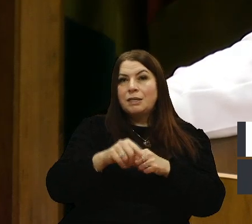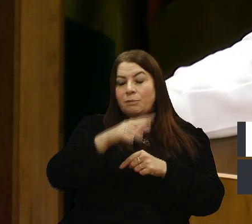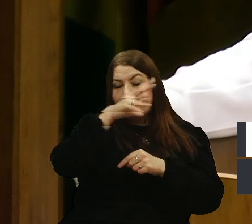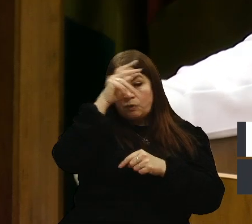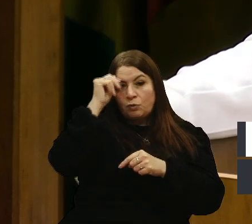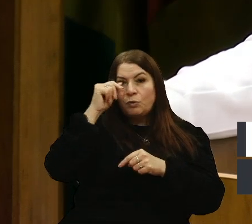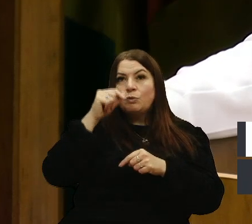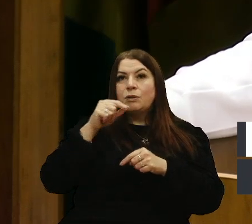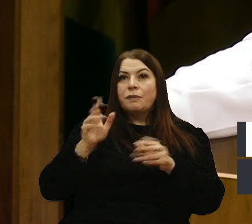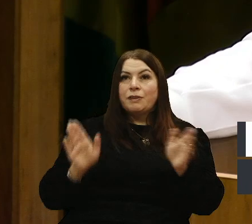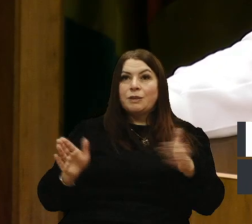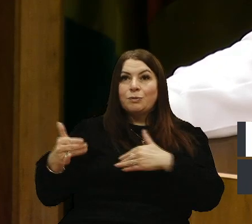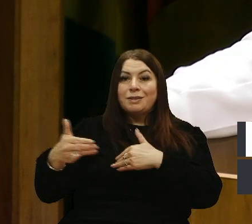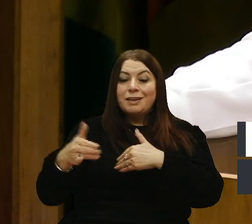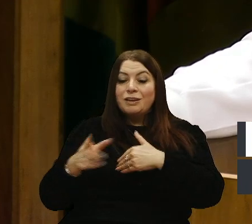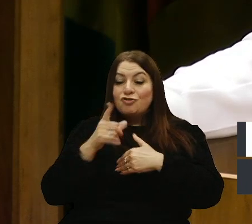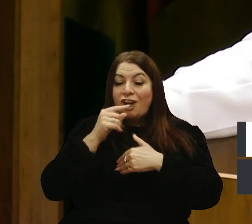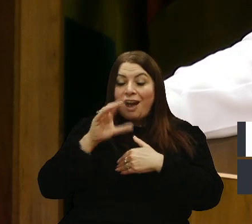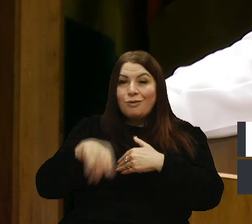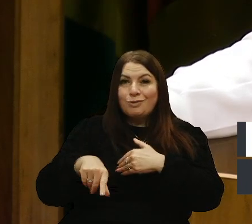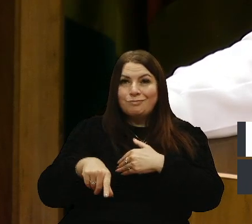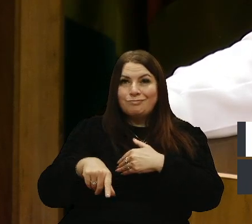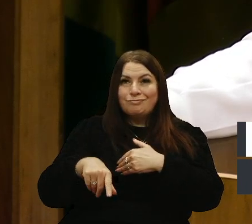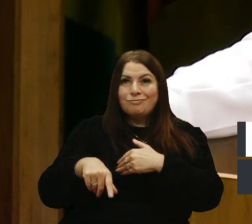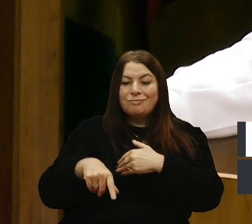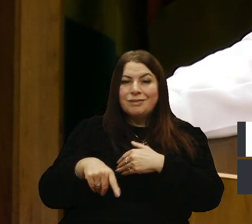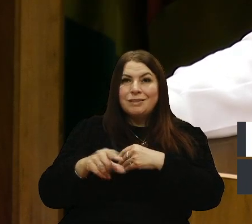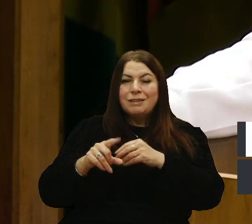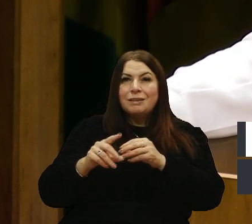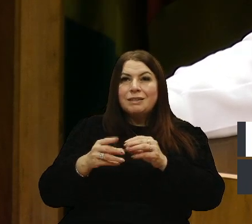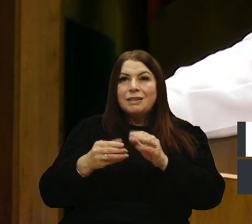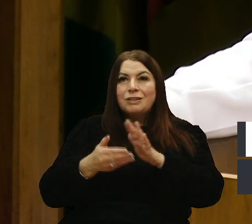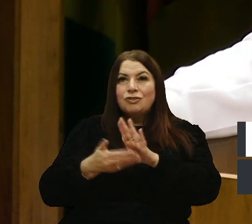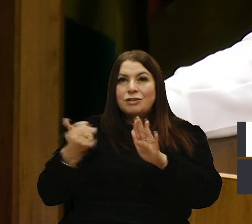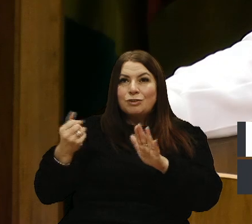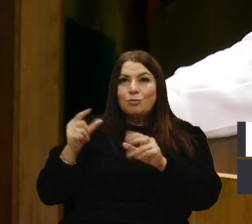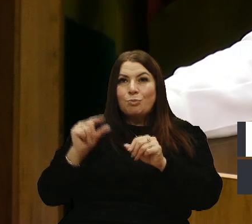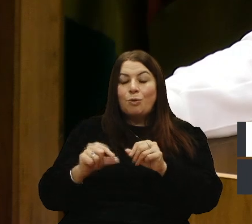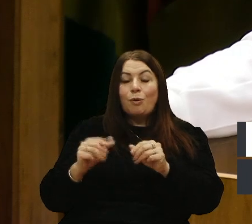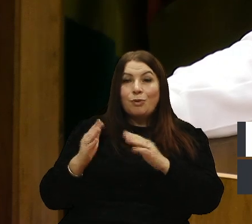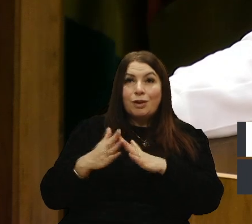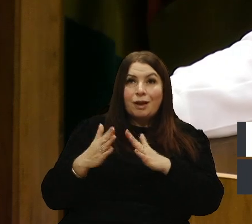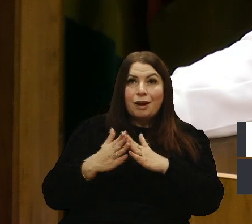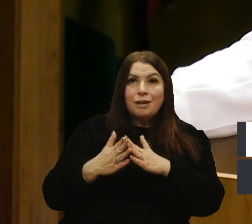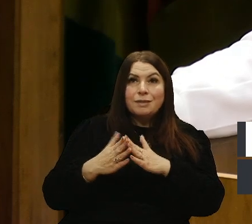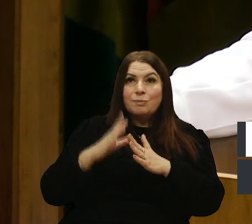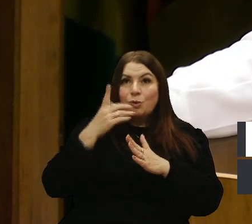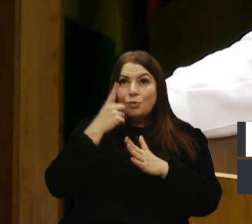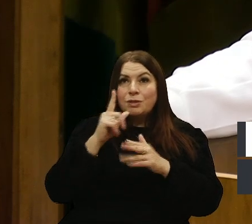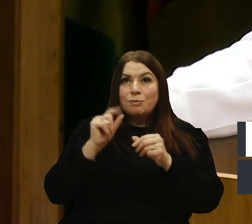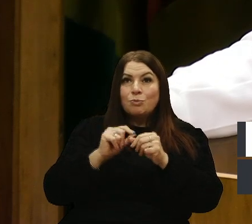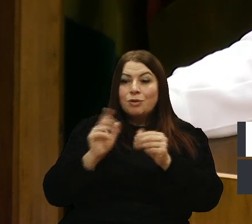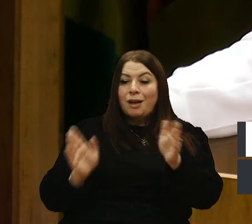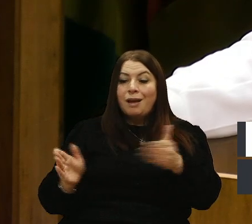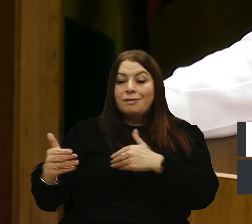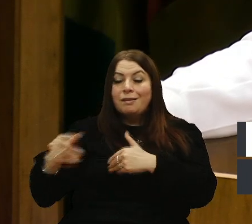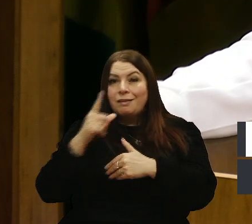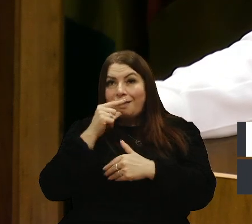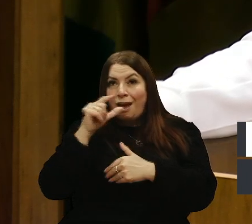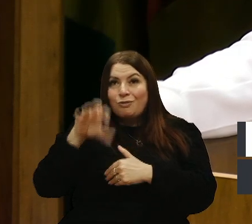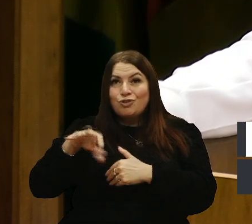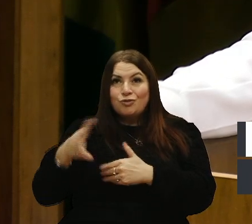fazer um tanque de detenção. Tem gente que está desmanchando parte da casa para conseguir colocar o tanque de